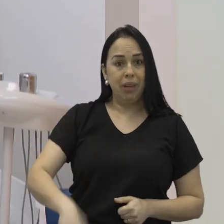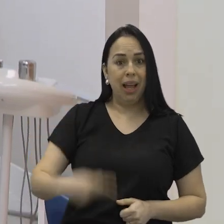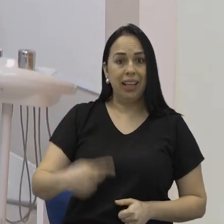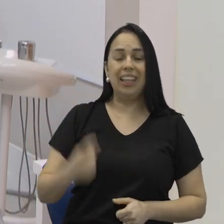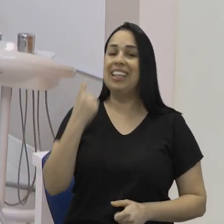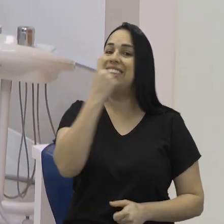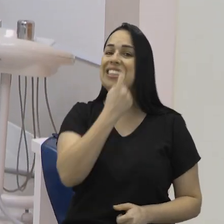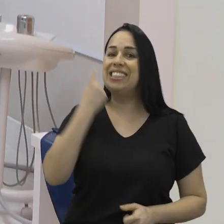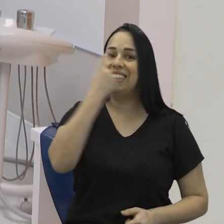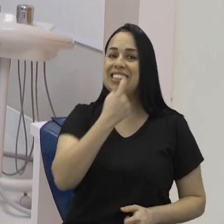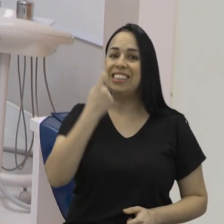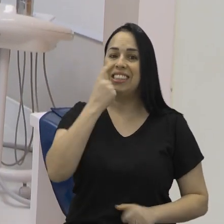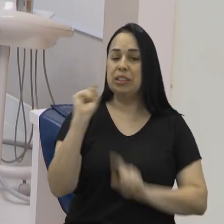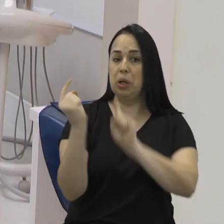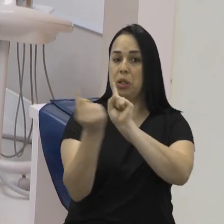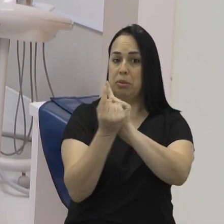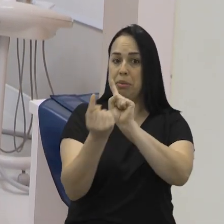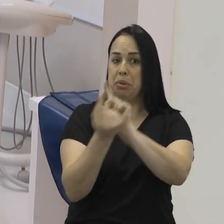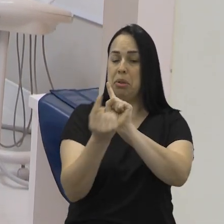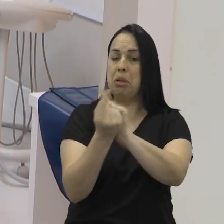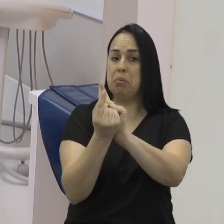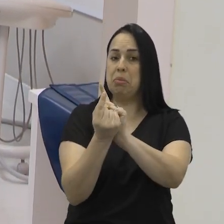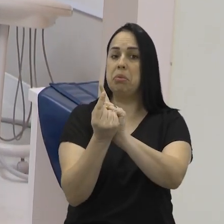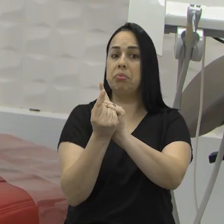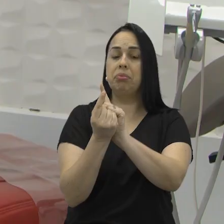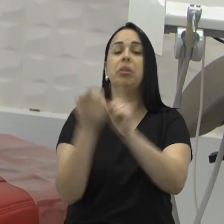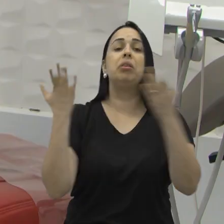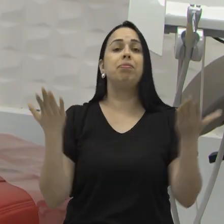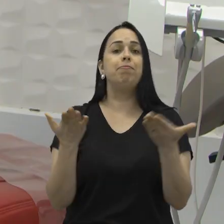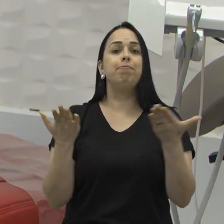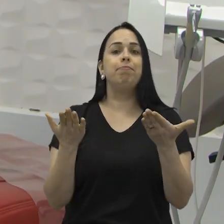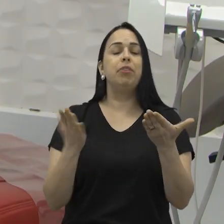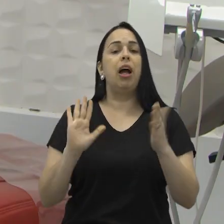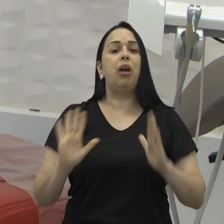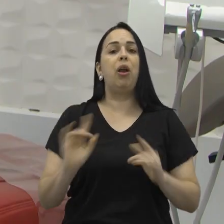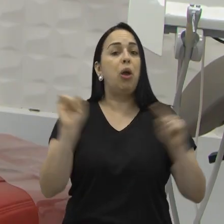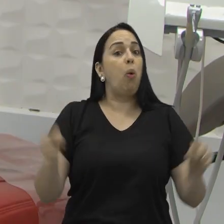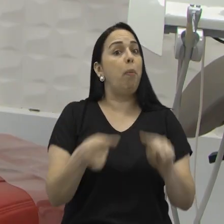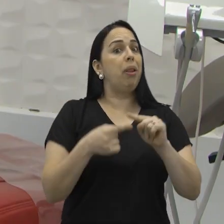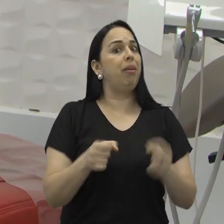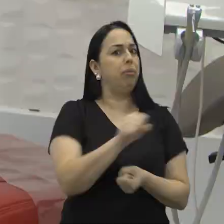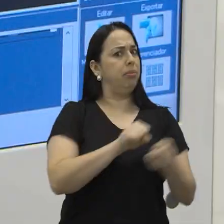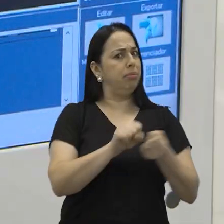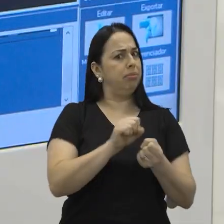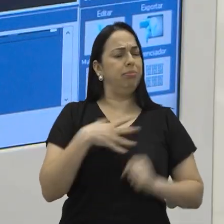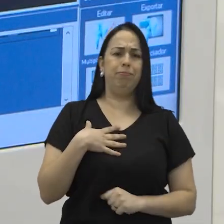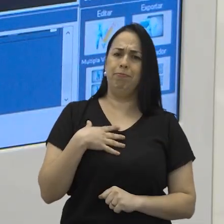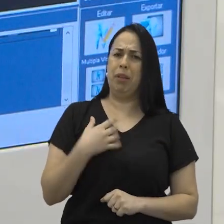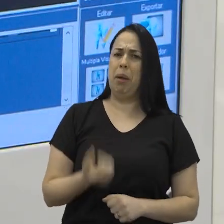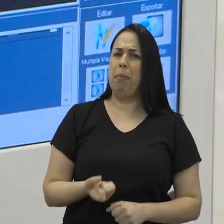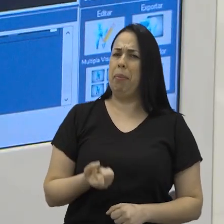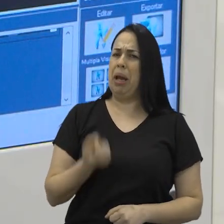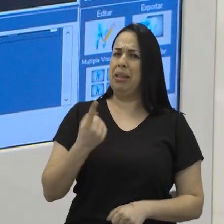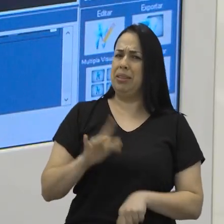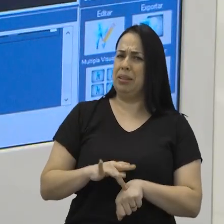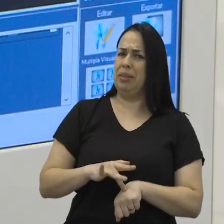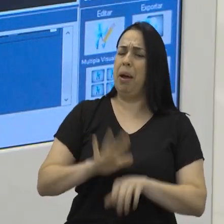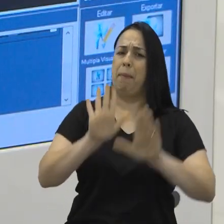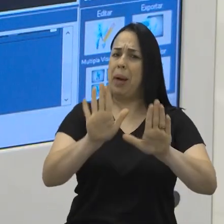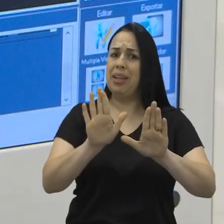nessa clínica odontológica as consultas e atendimentos passaram a ser sustentáveis parece algo